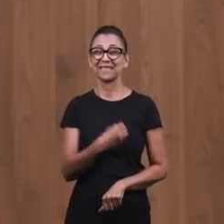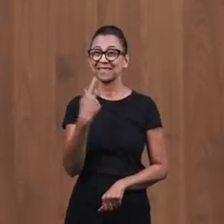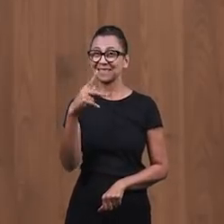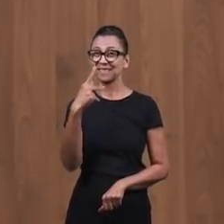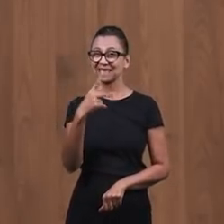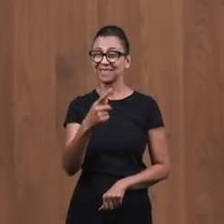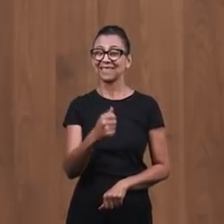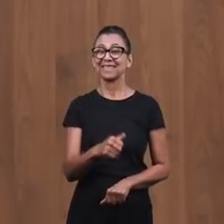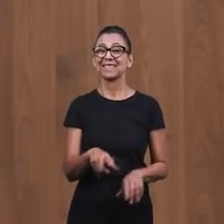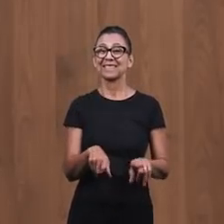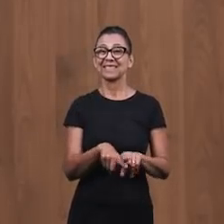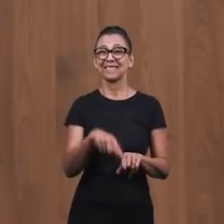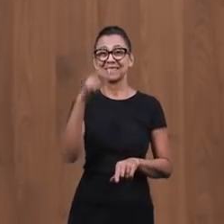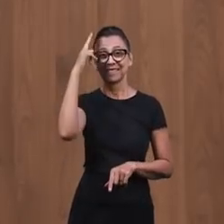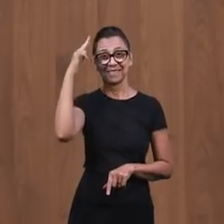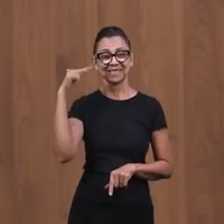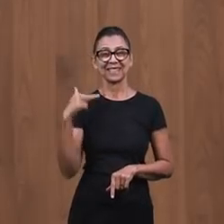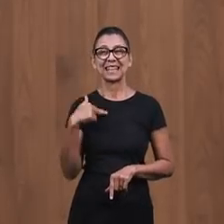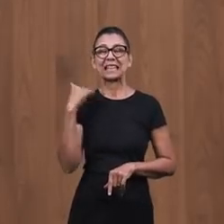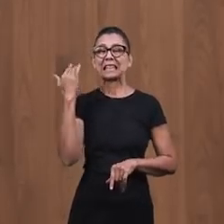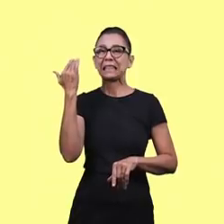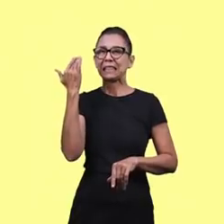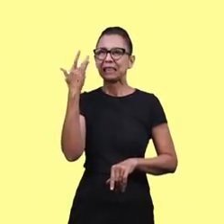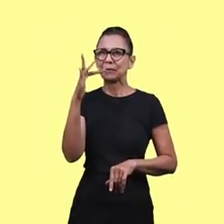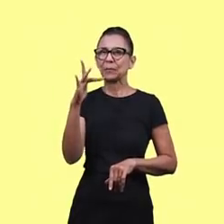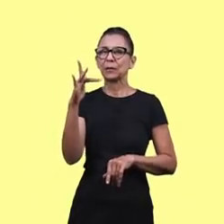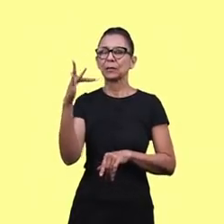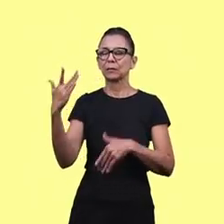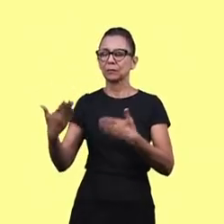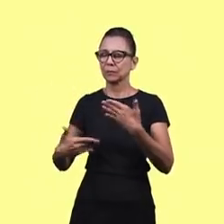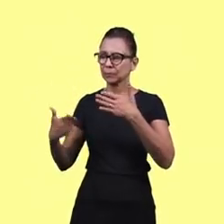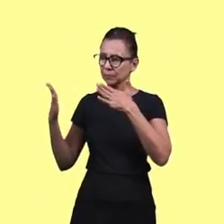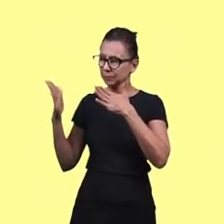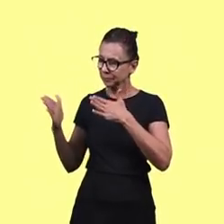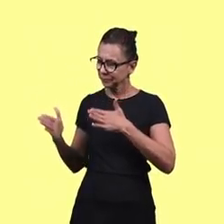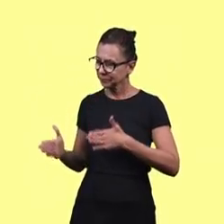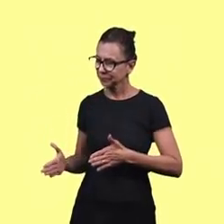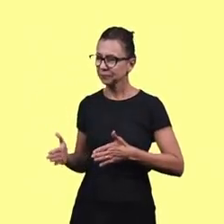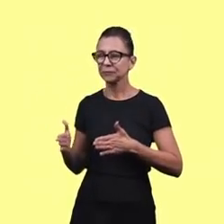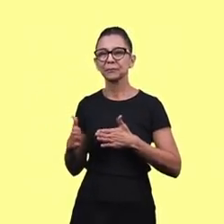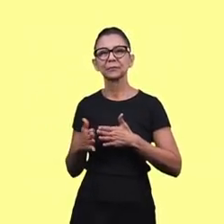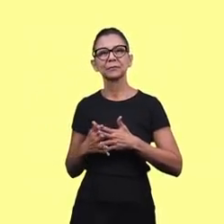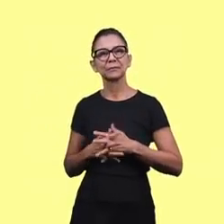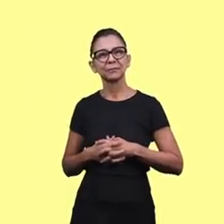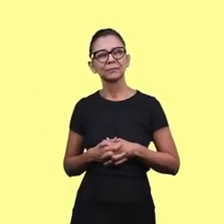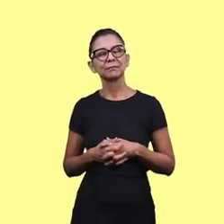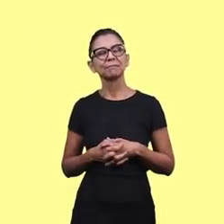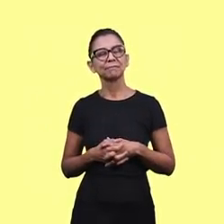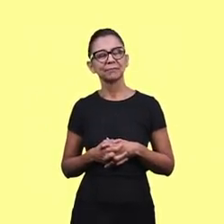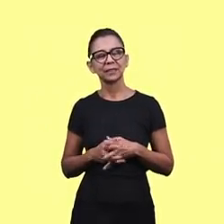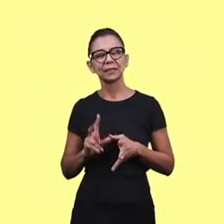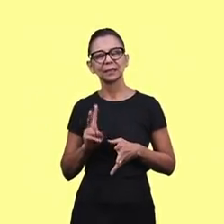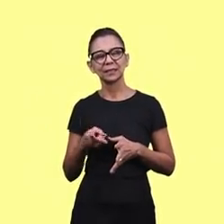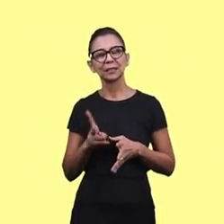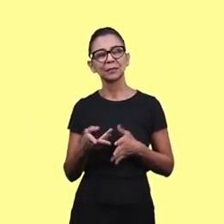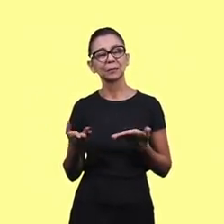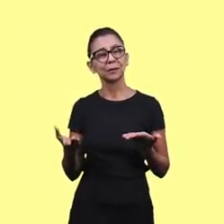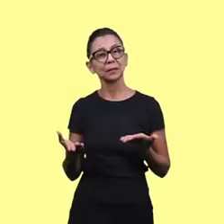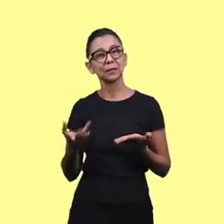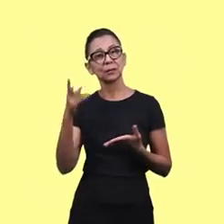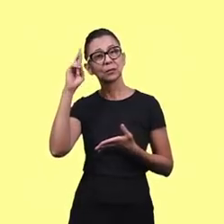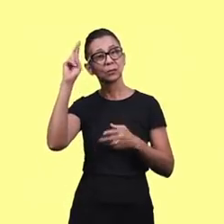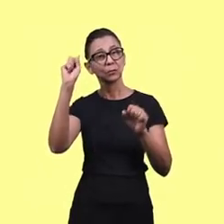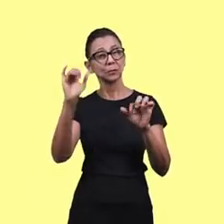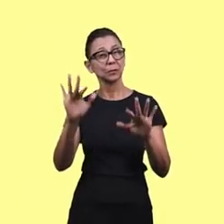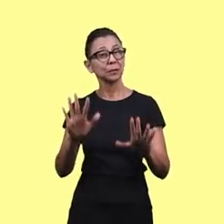da sua vida, José temeu a Deus. José foi um servo fiel. José tinha temor no seu coração e